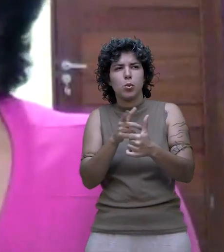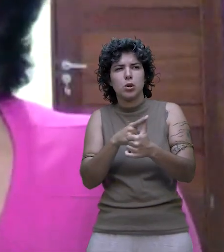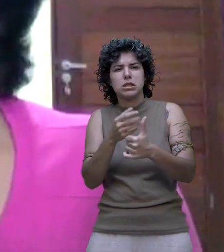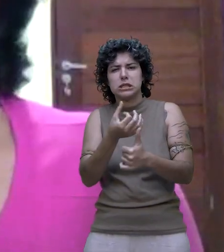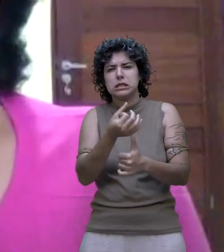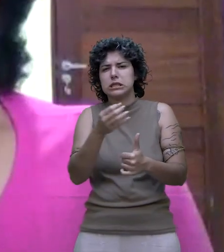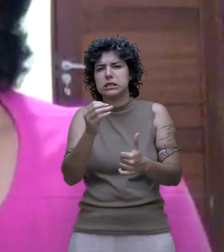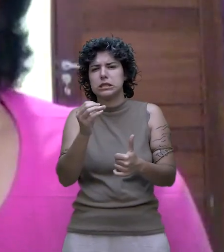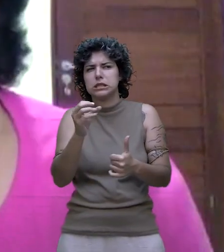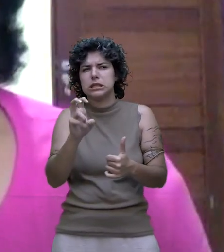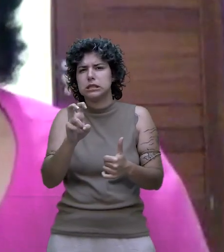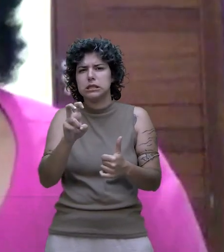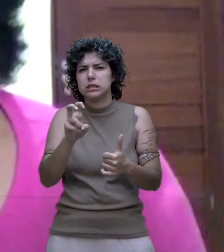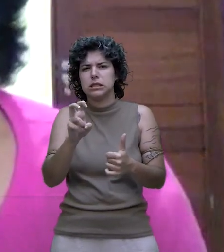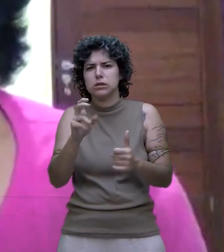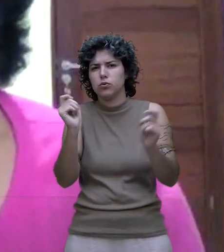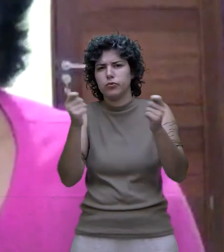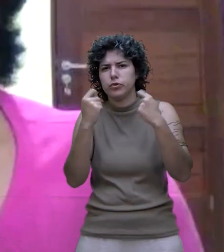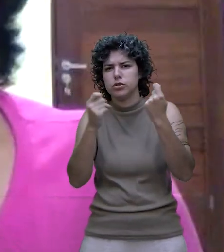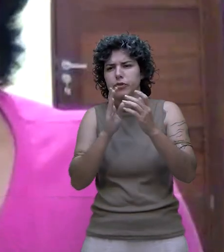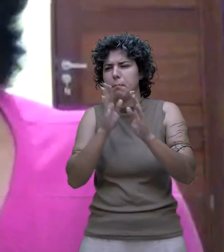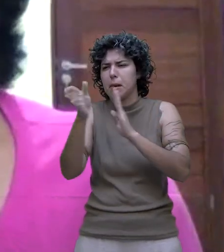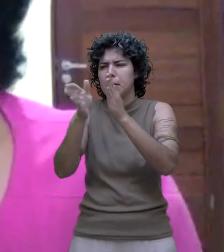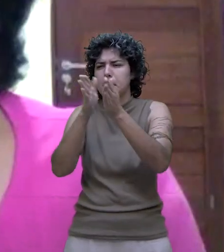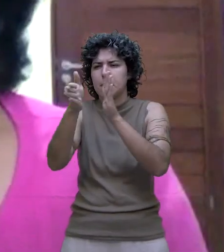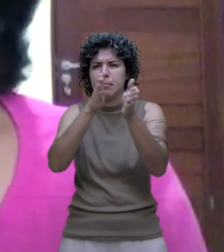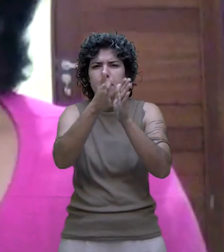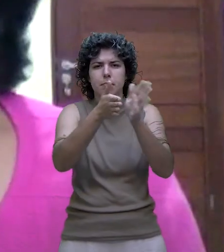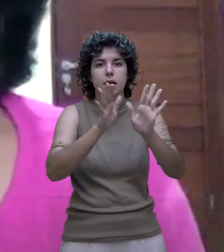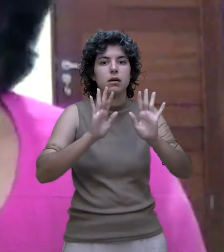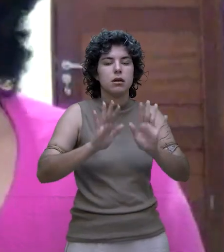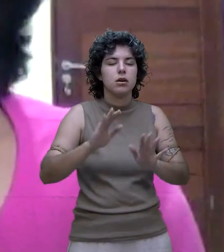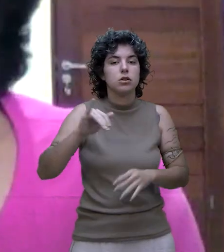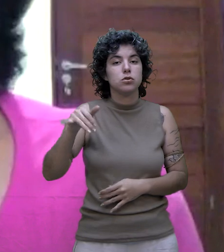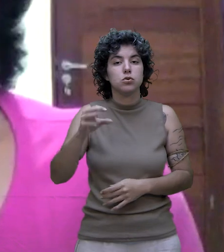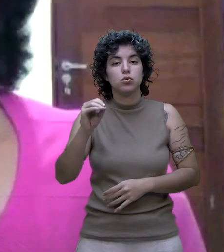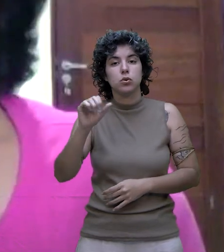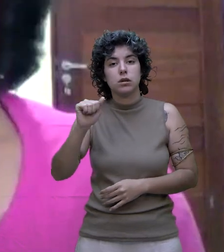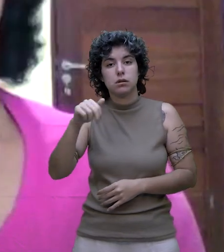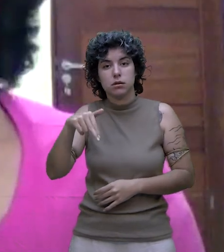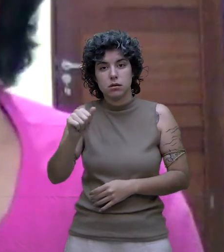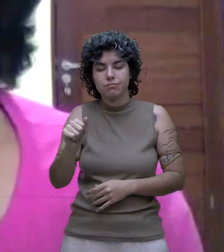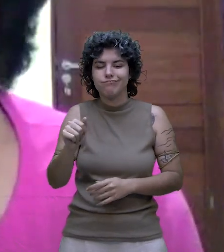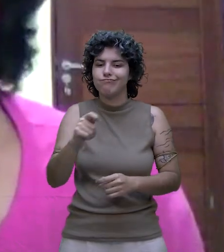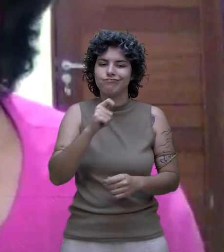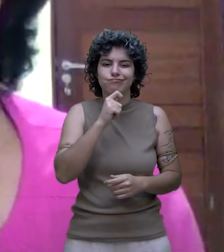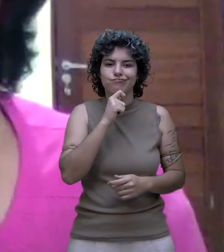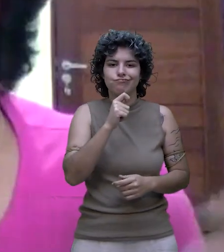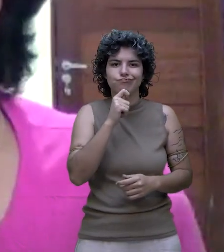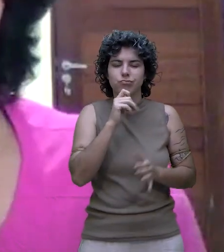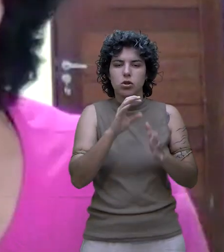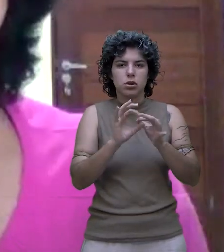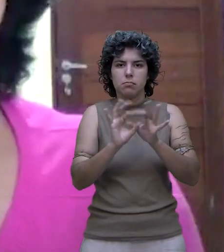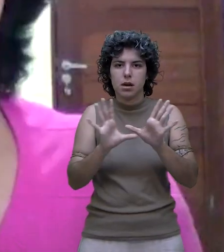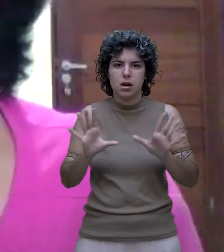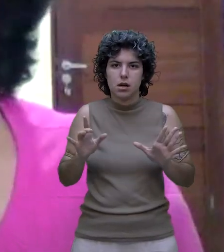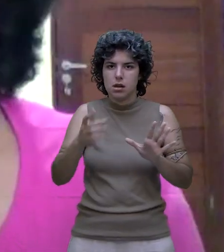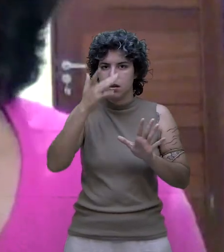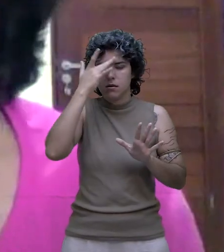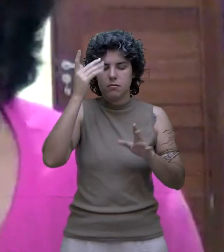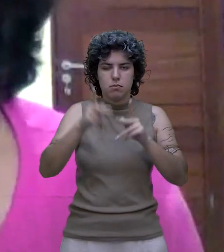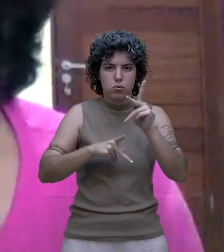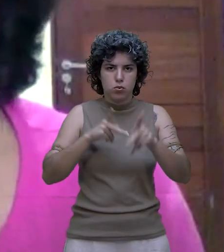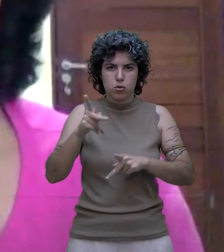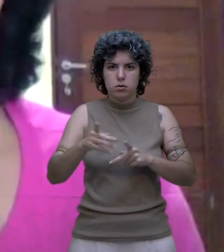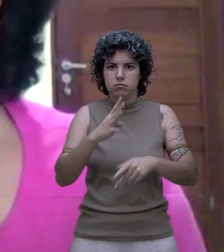Foi a metade. Mas o Joana, até hoje, e o Rasga Mortalha também ainda não estão liberados ao público para